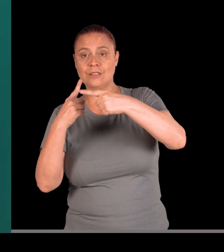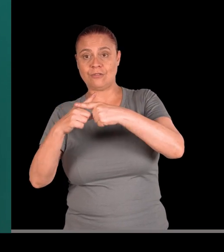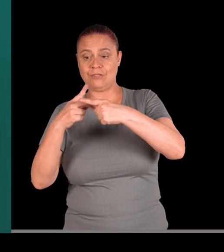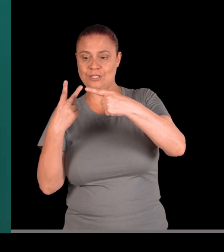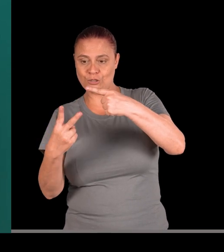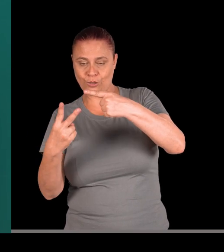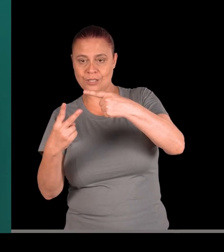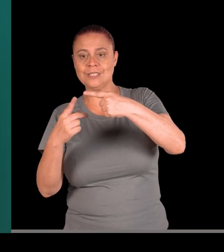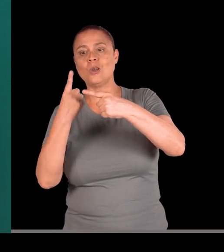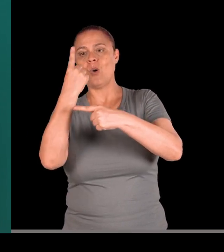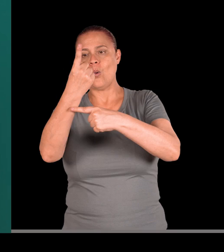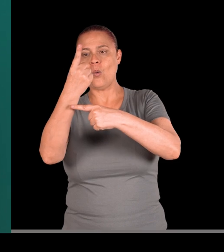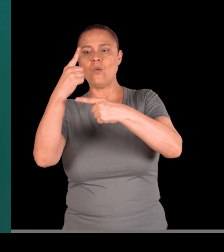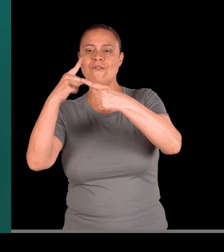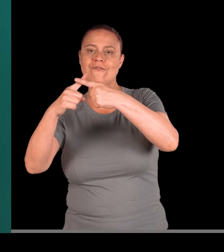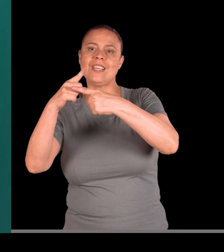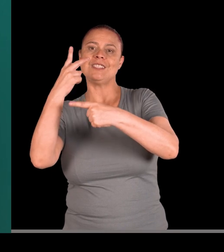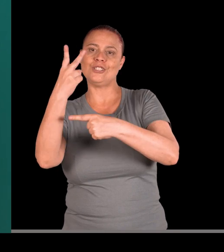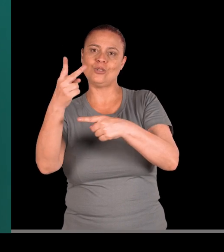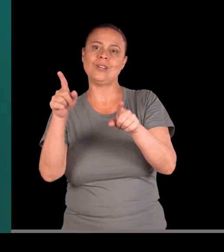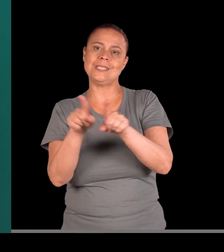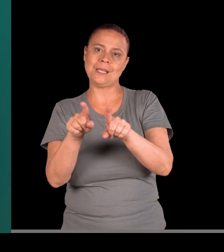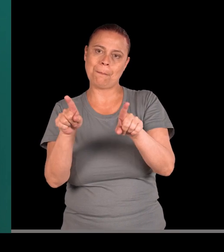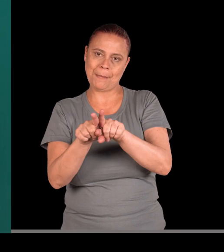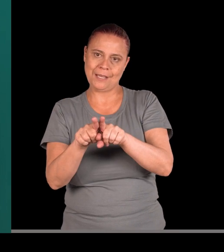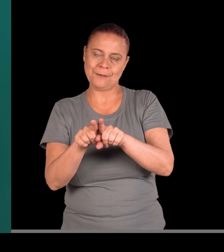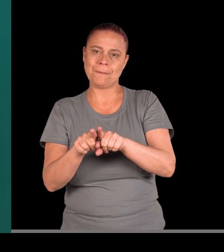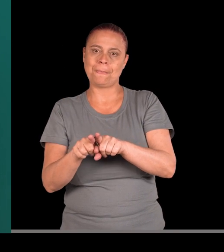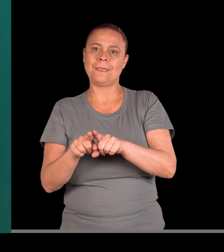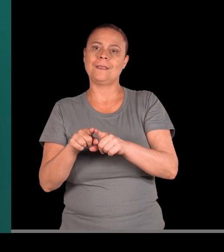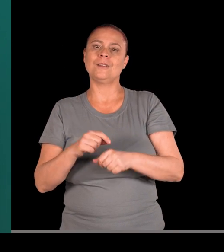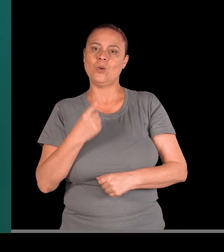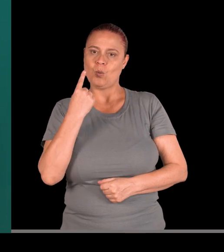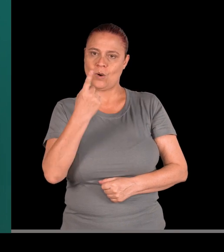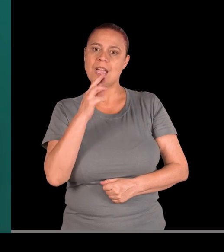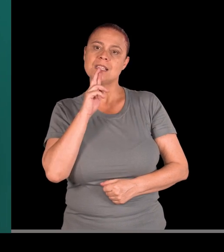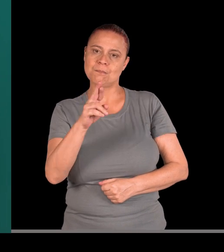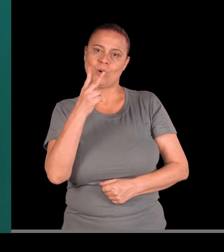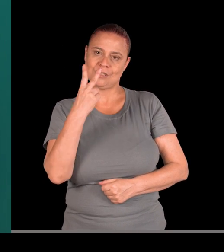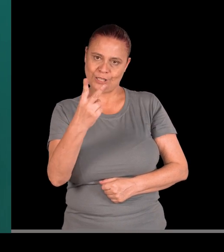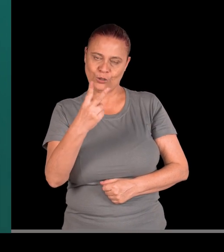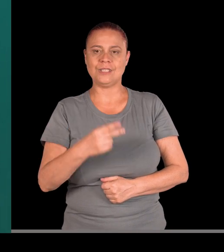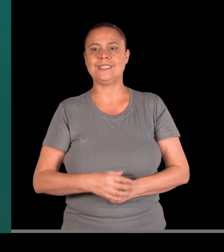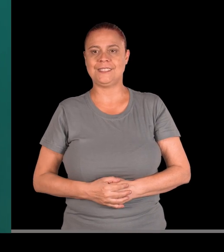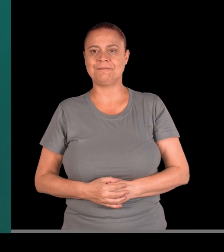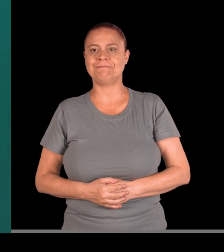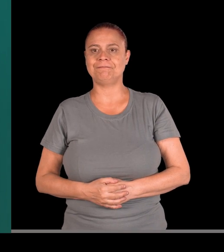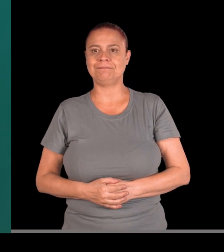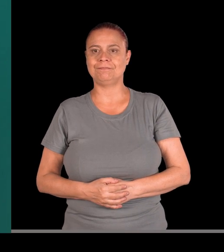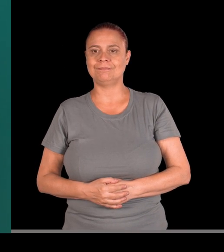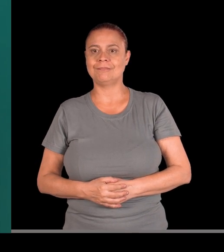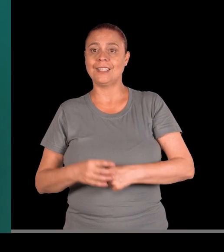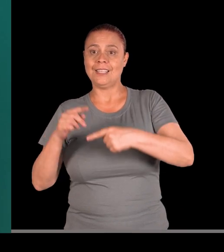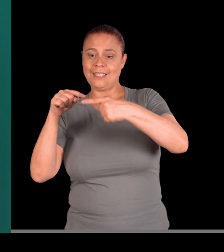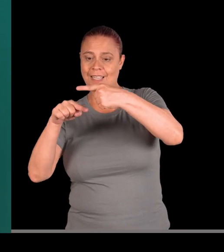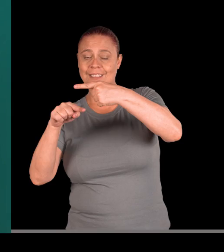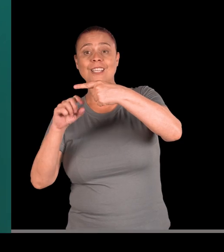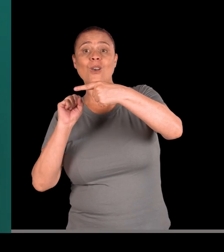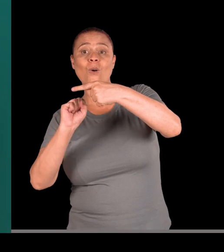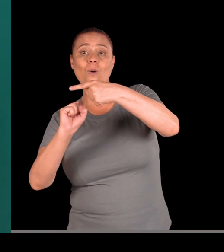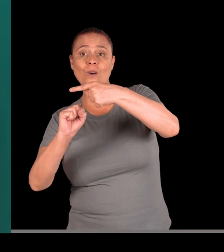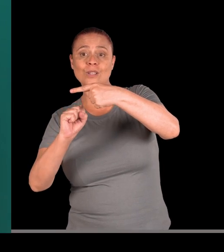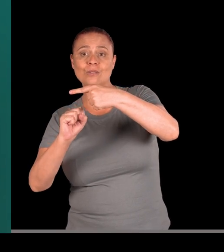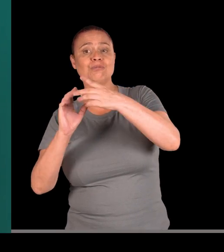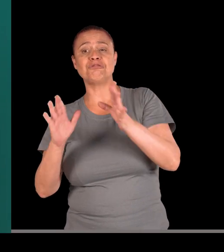o denominador, eu multiplico por 2 o numerador. 1 vezes 2, 2. E aqui percebam que já